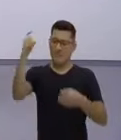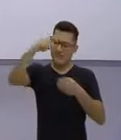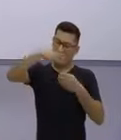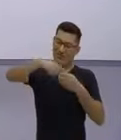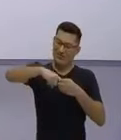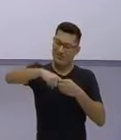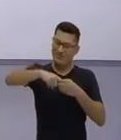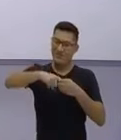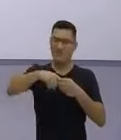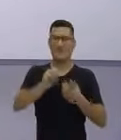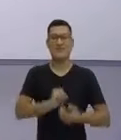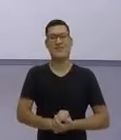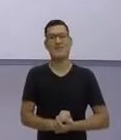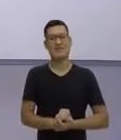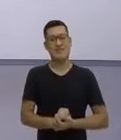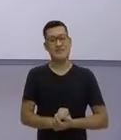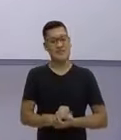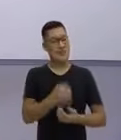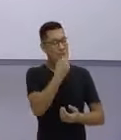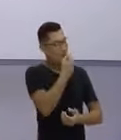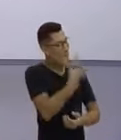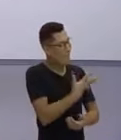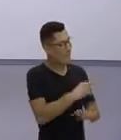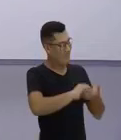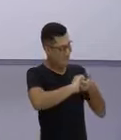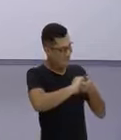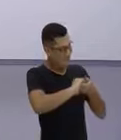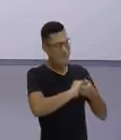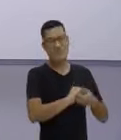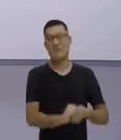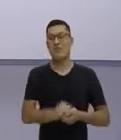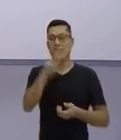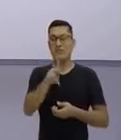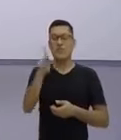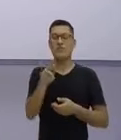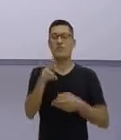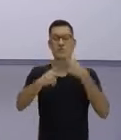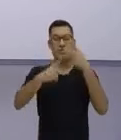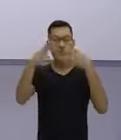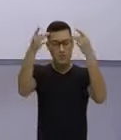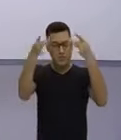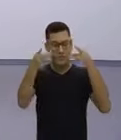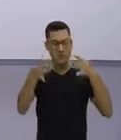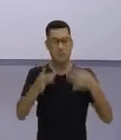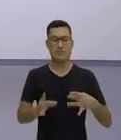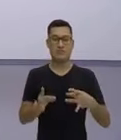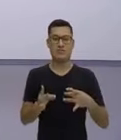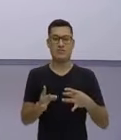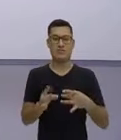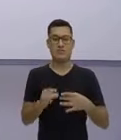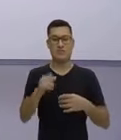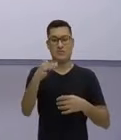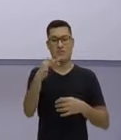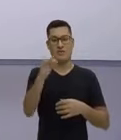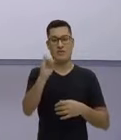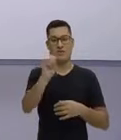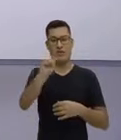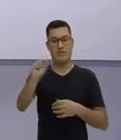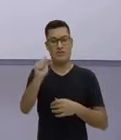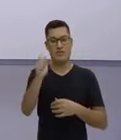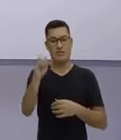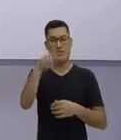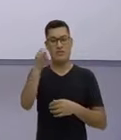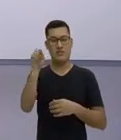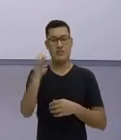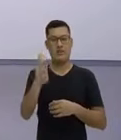Voltamos! Aí, voltamos, né, Fernando? Beleza? Então, esse vídeo aí, Fernando, ele fala sobre a fissão binária. Certo. O nome é difícil, não é isso? Uhum.